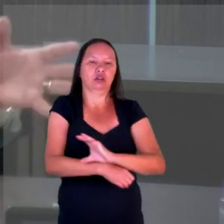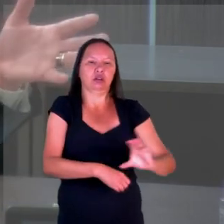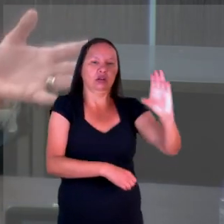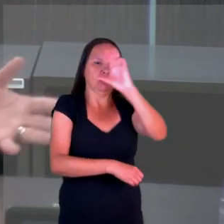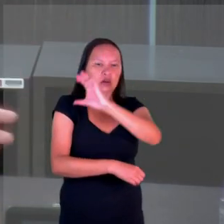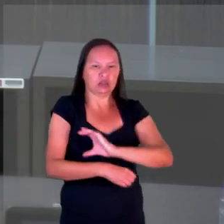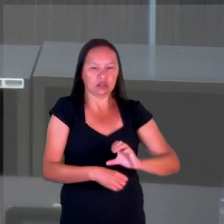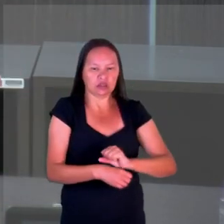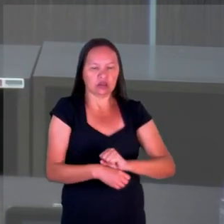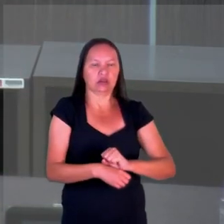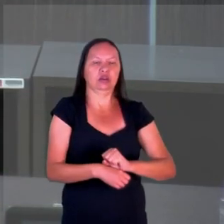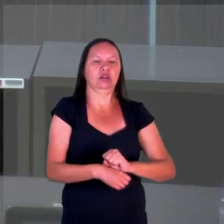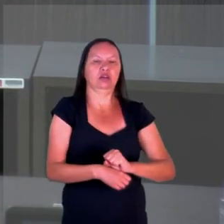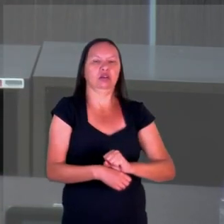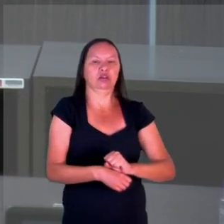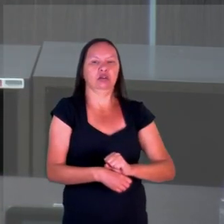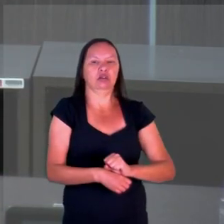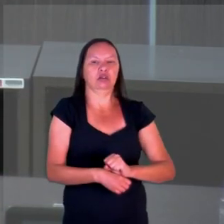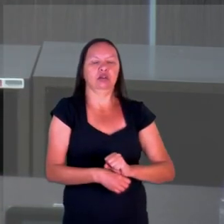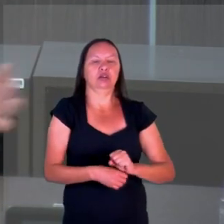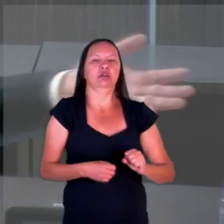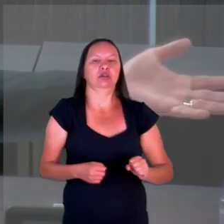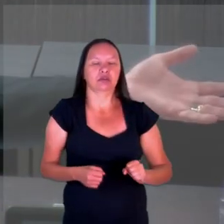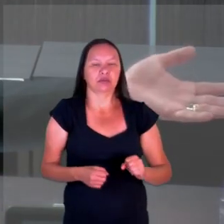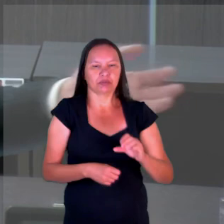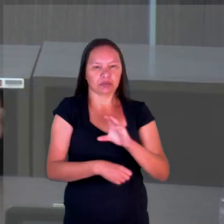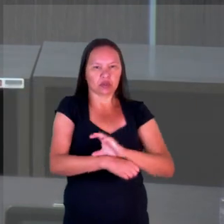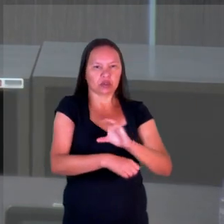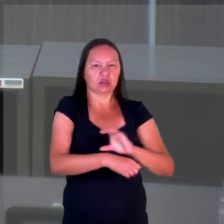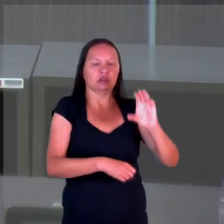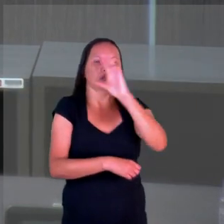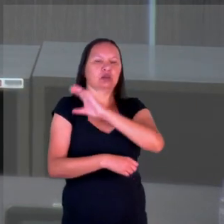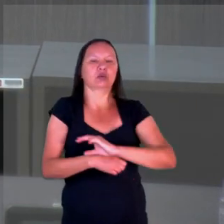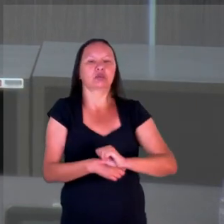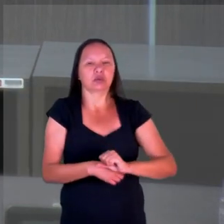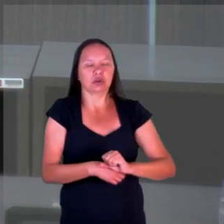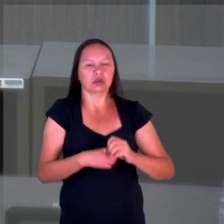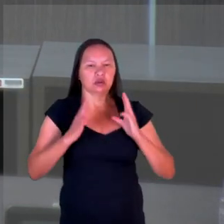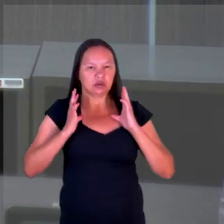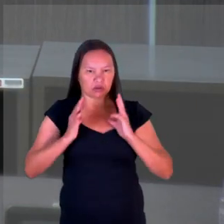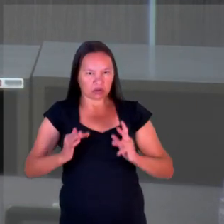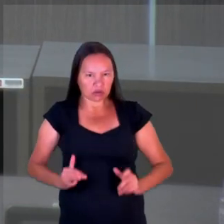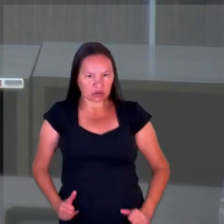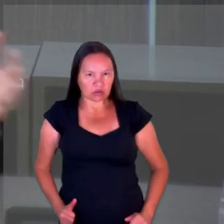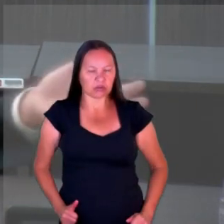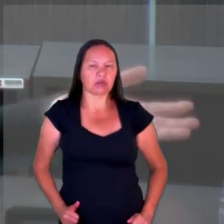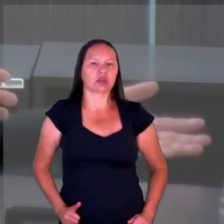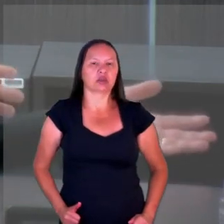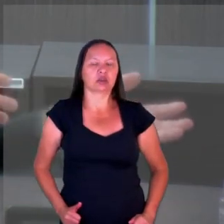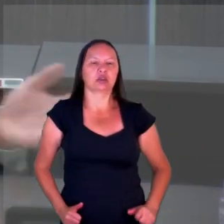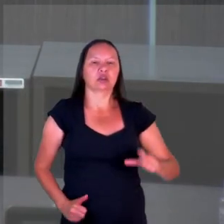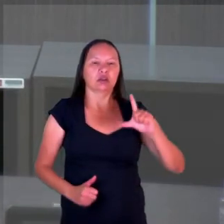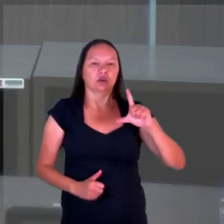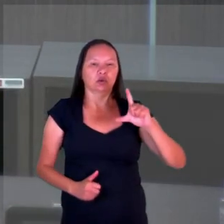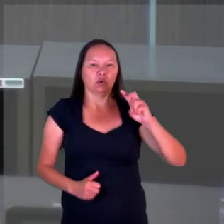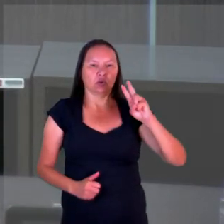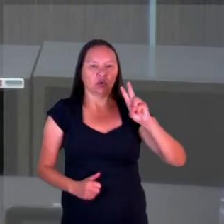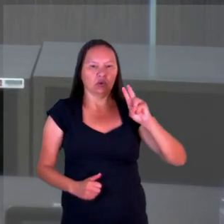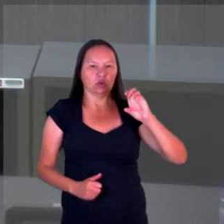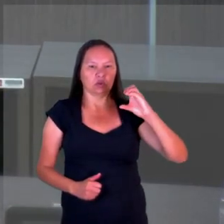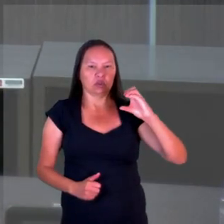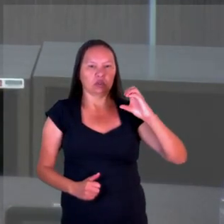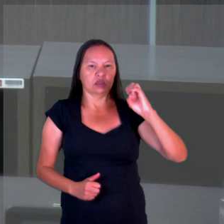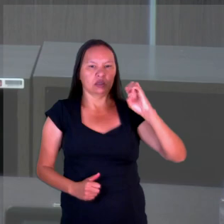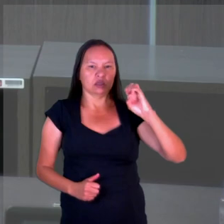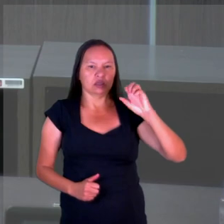diversas comissões inclusive comissões de direitos humanos Andreia também sabe muito bem a Luciana até bem pouco tempo que a